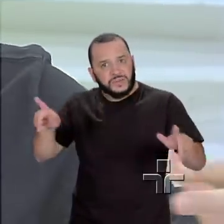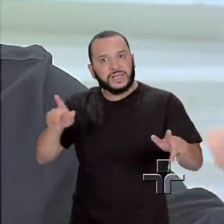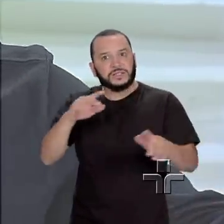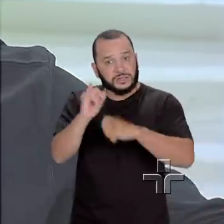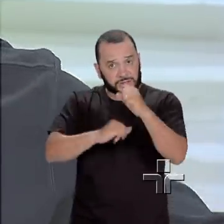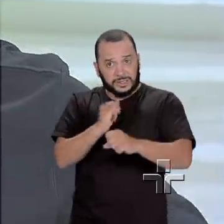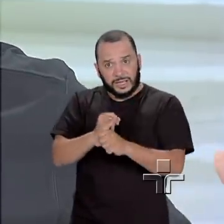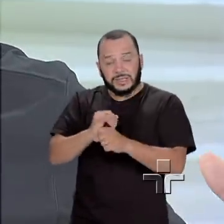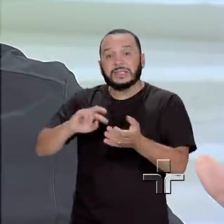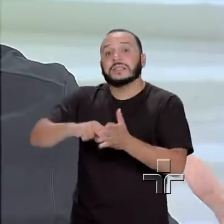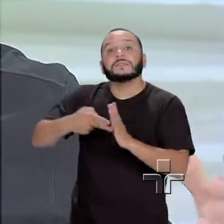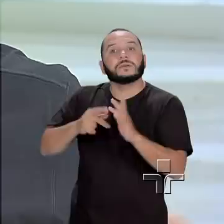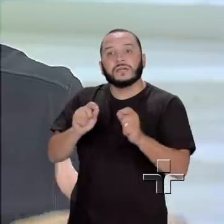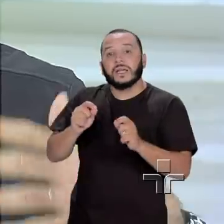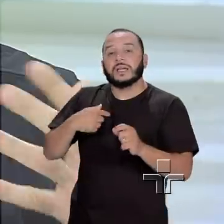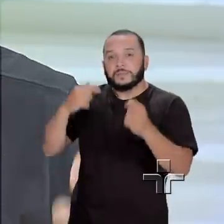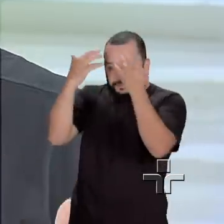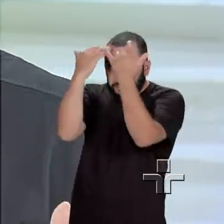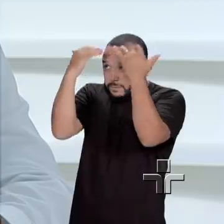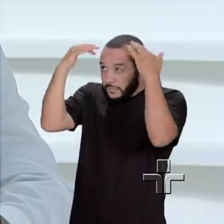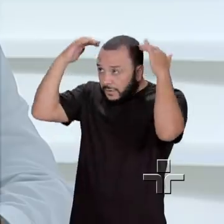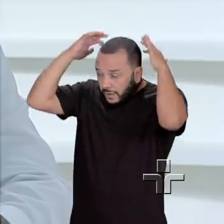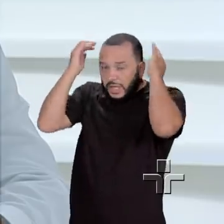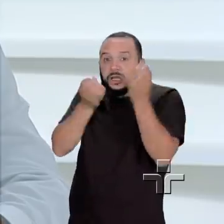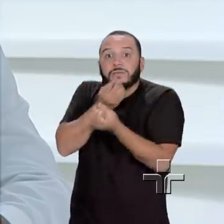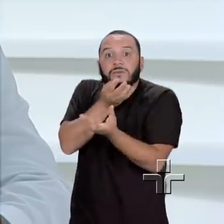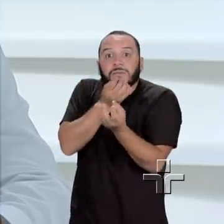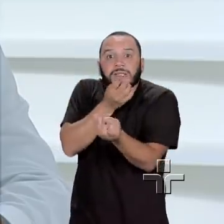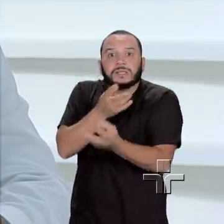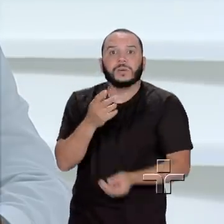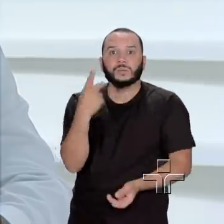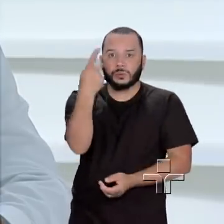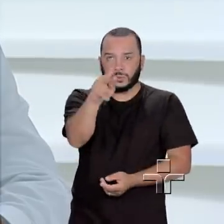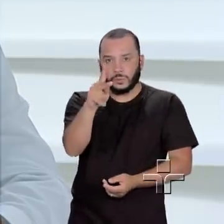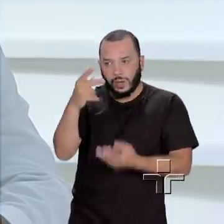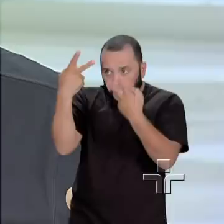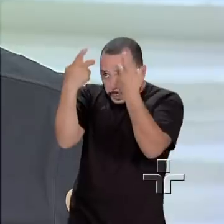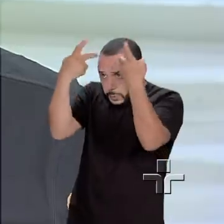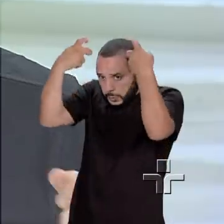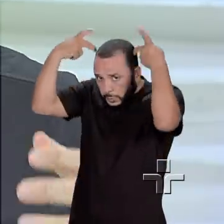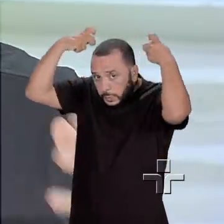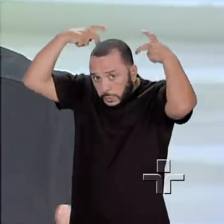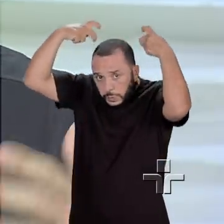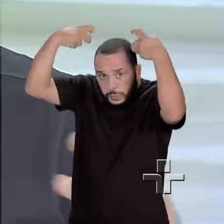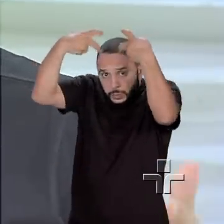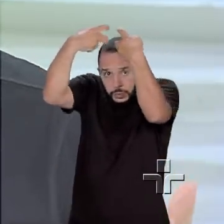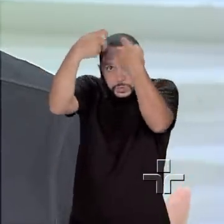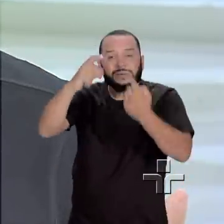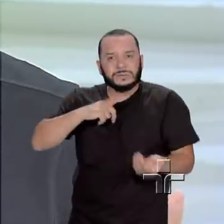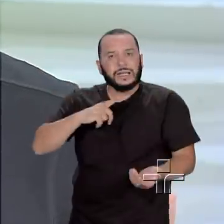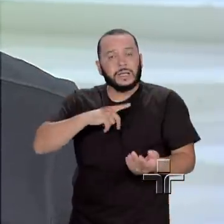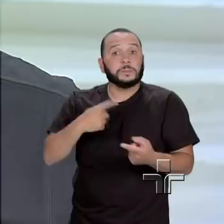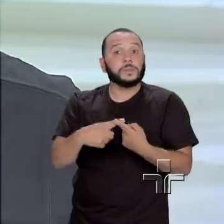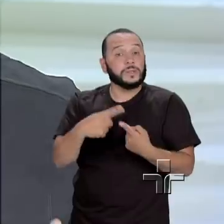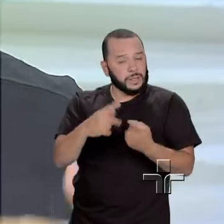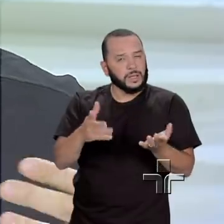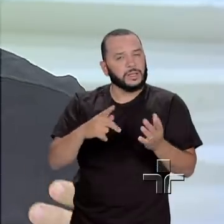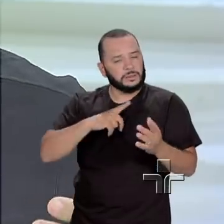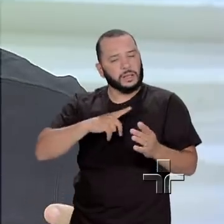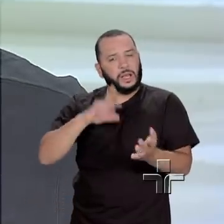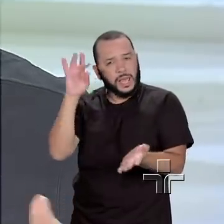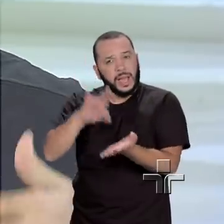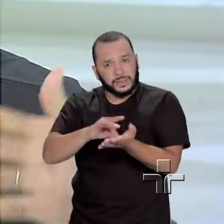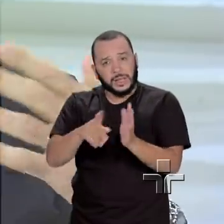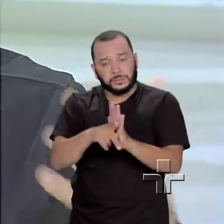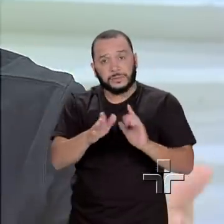de captura de informação que está se tornando possível pela realidade tecnológica ao nosso redor em muito larga escala e